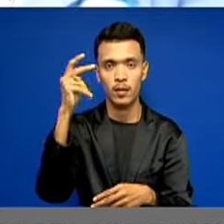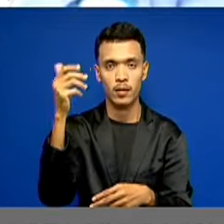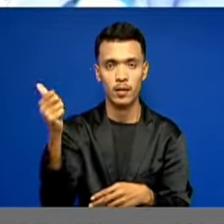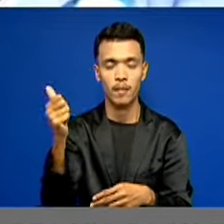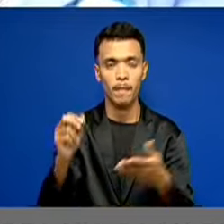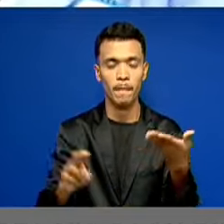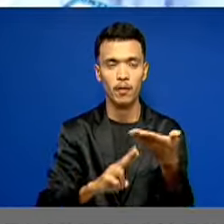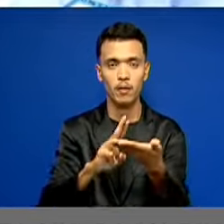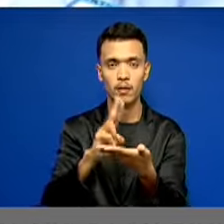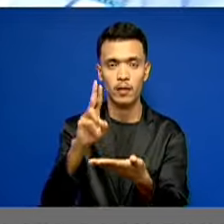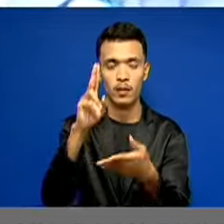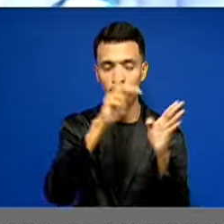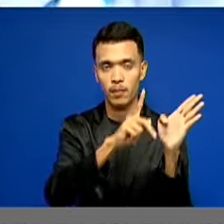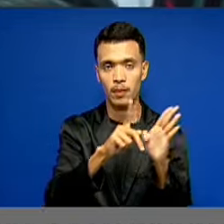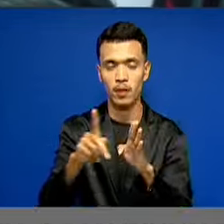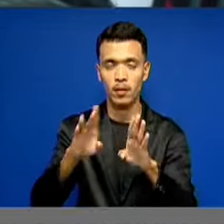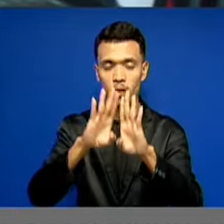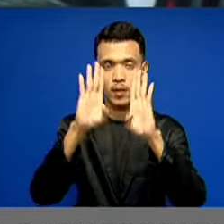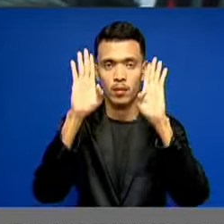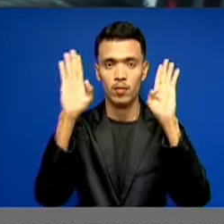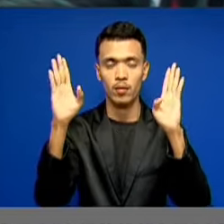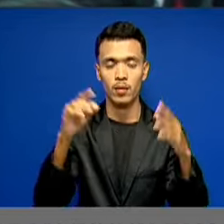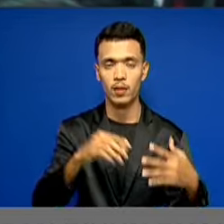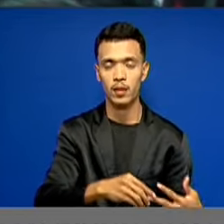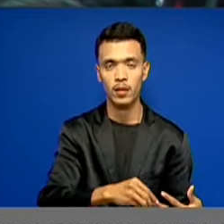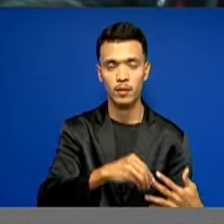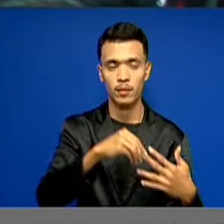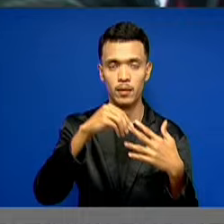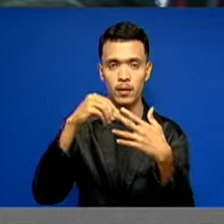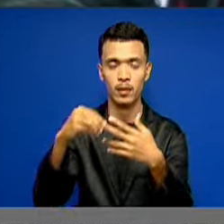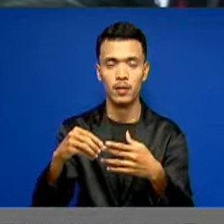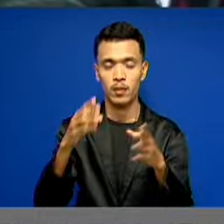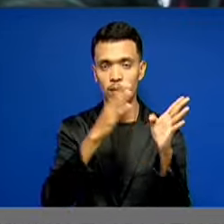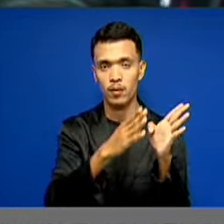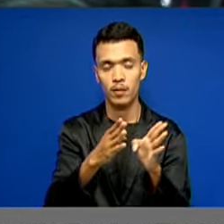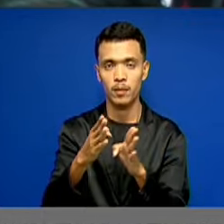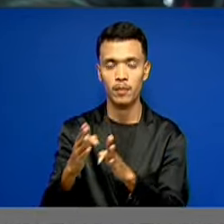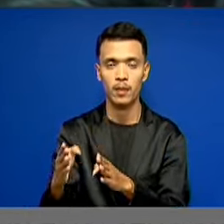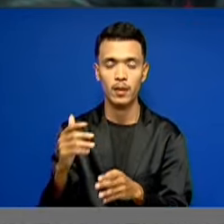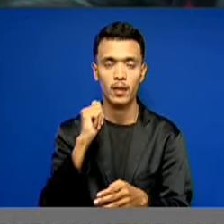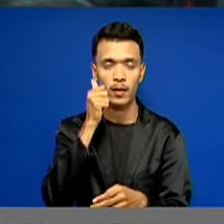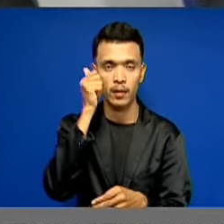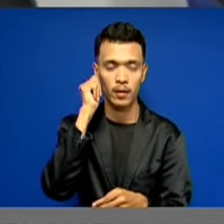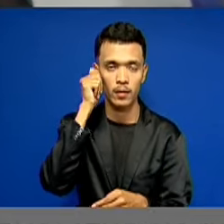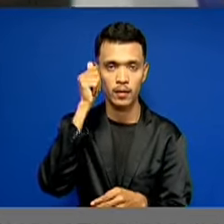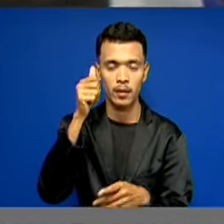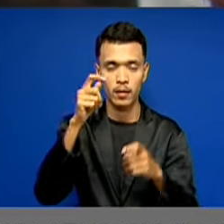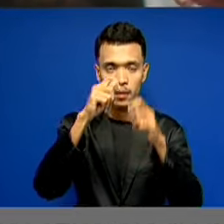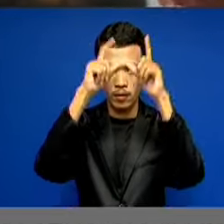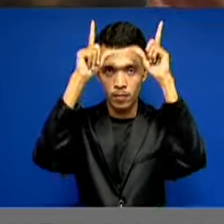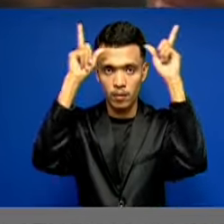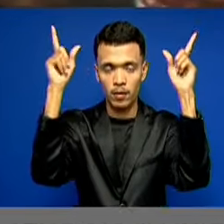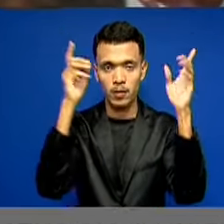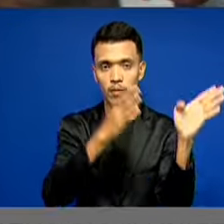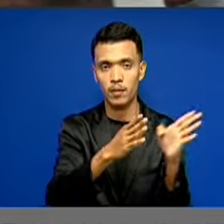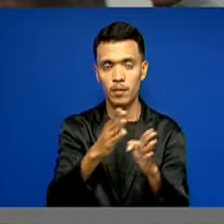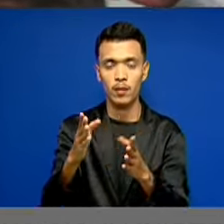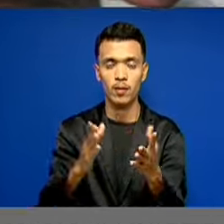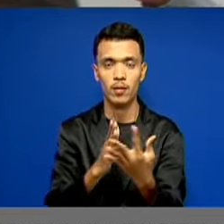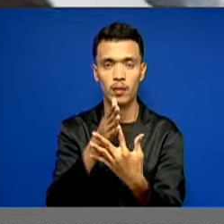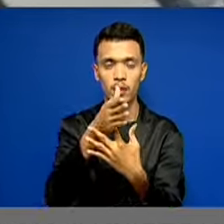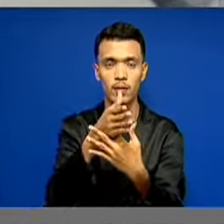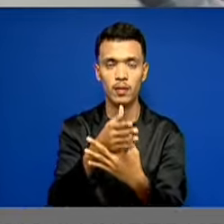Universidade Mos Planona, até lo que tem especialista ASEAN Nian, onde prepara também Timor-Leste preparaan, até sai membro permanente